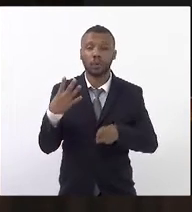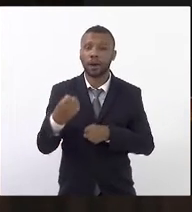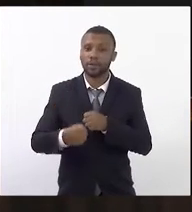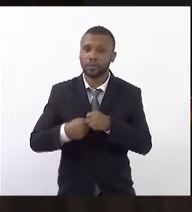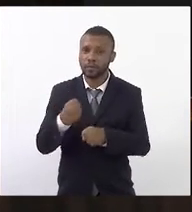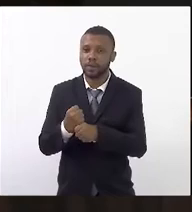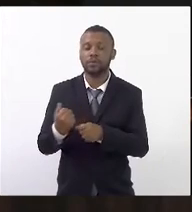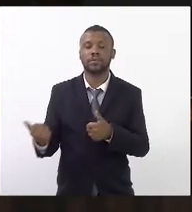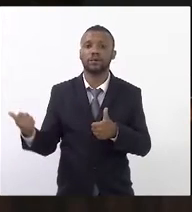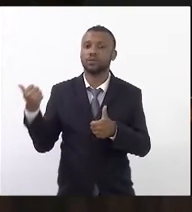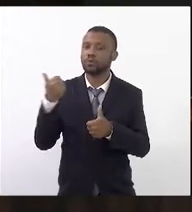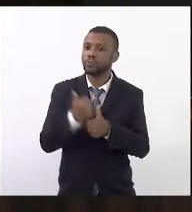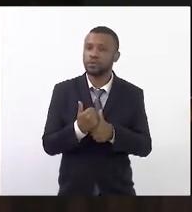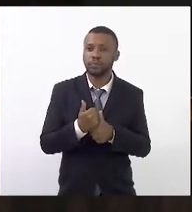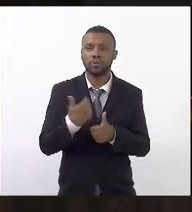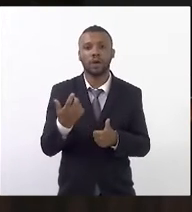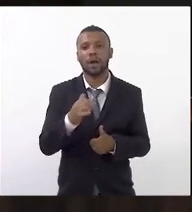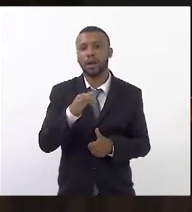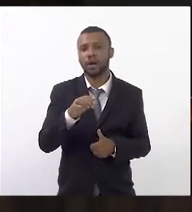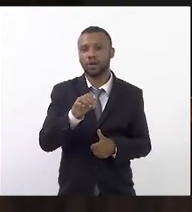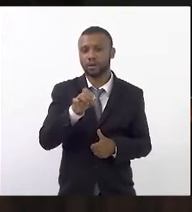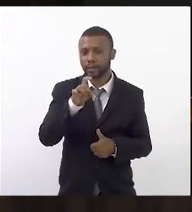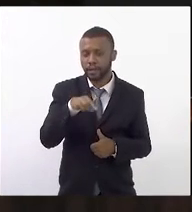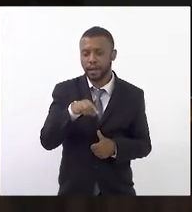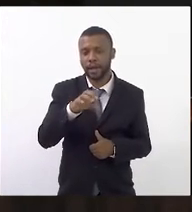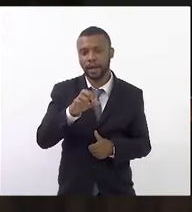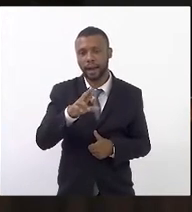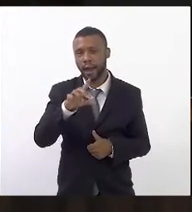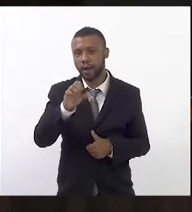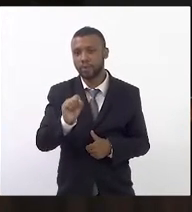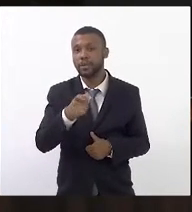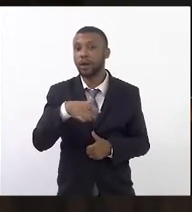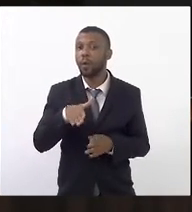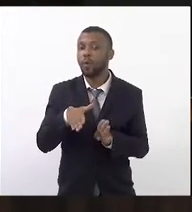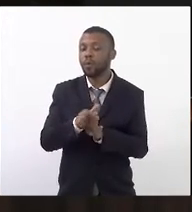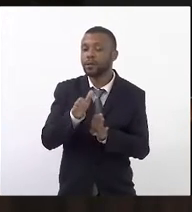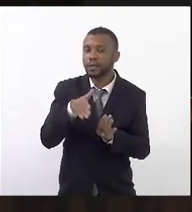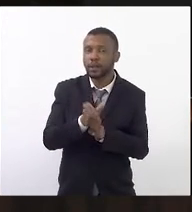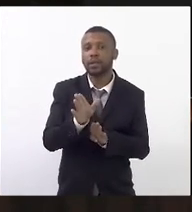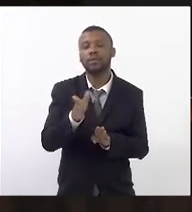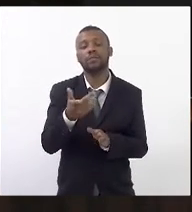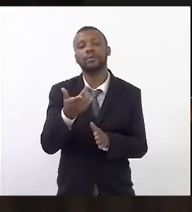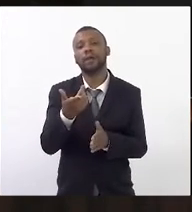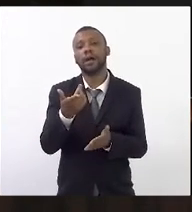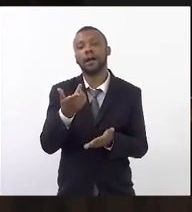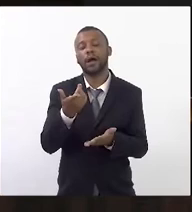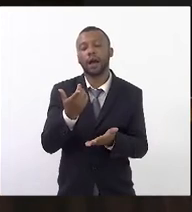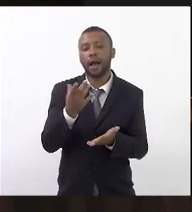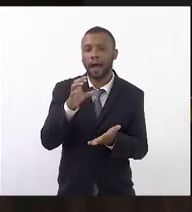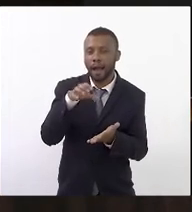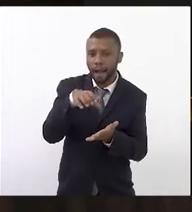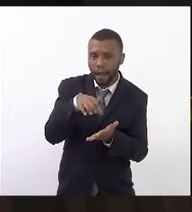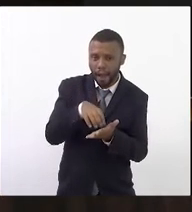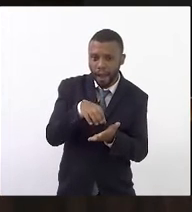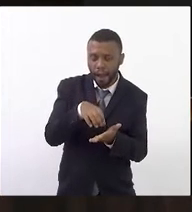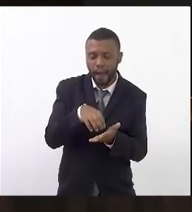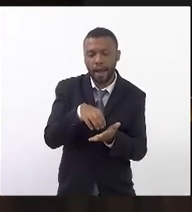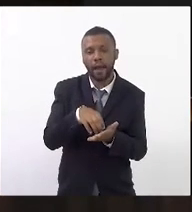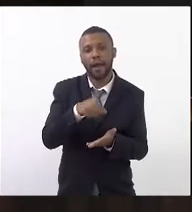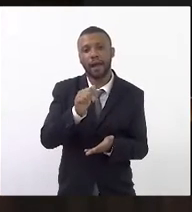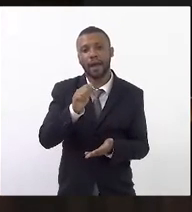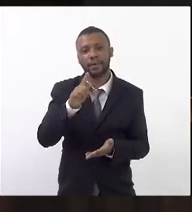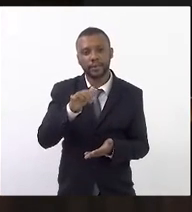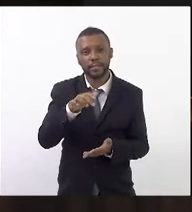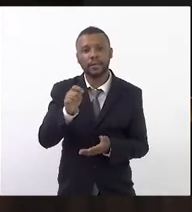em substituição a José Carlos dos Santos Araújo como conselheiro da Agência Reguladora de Energia e Saneamento Básico do Estado do Rio de